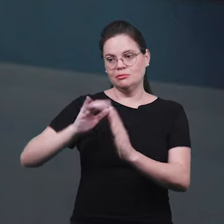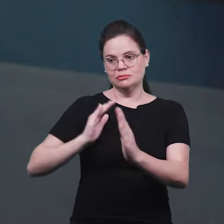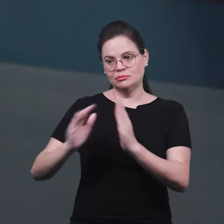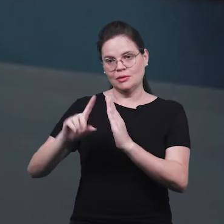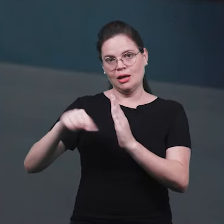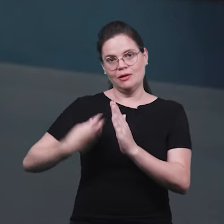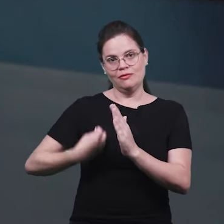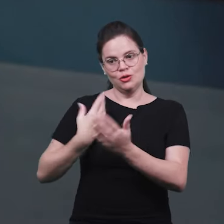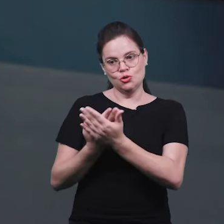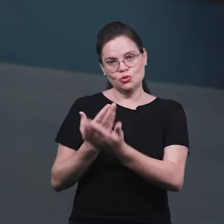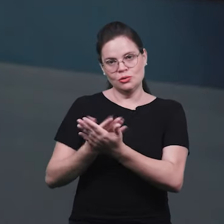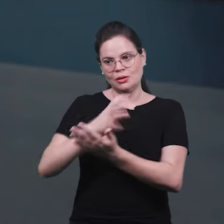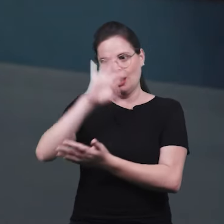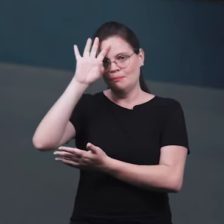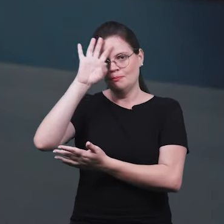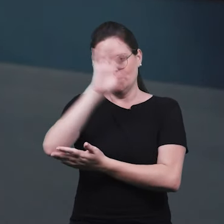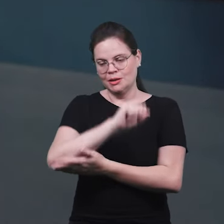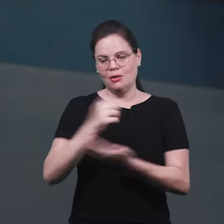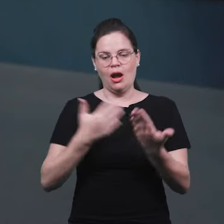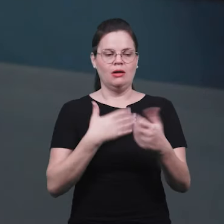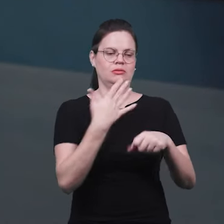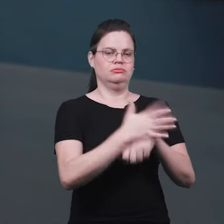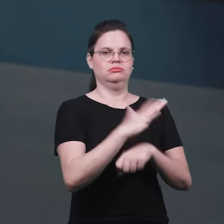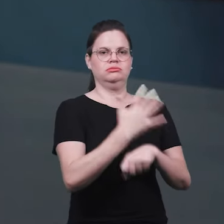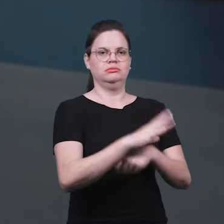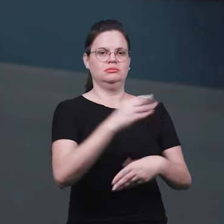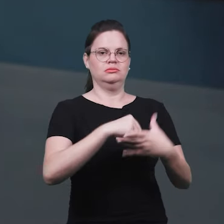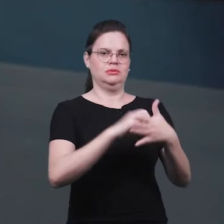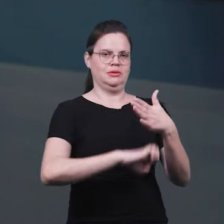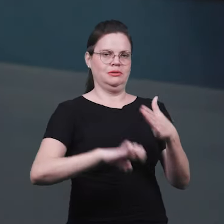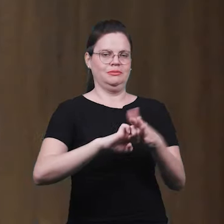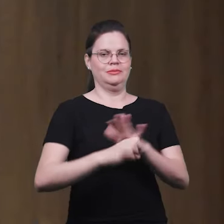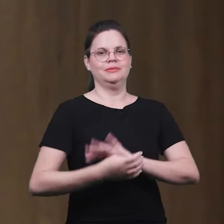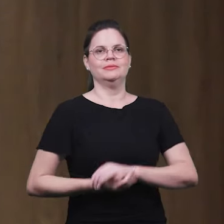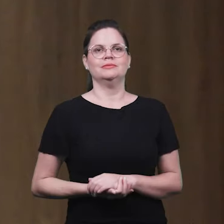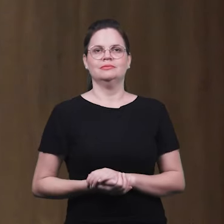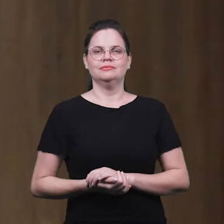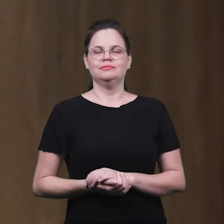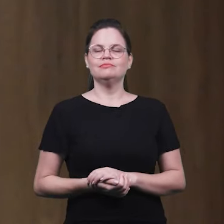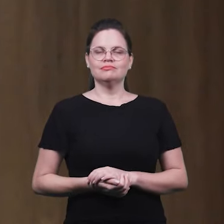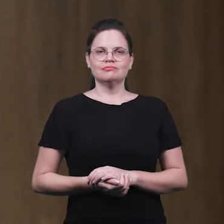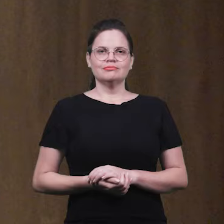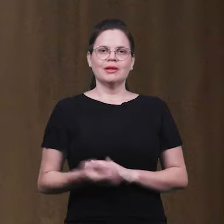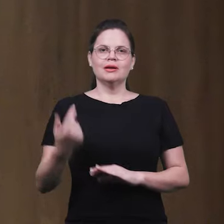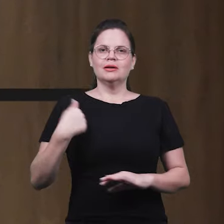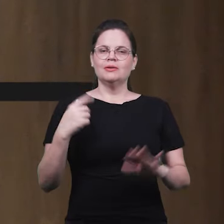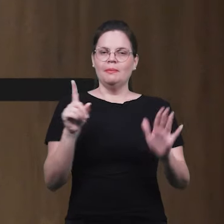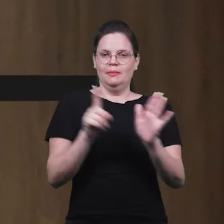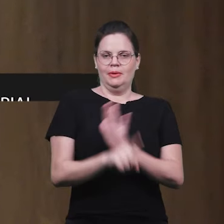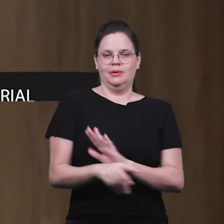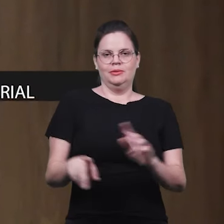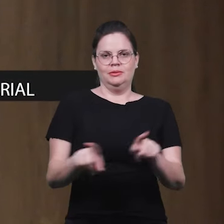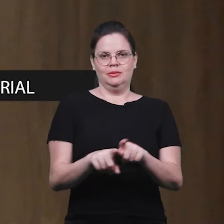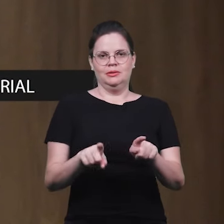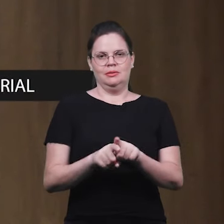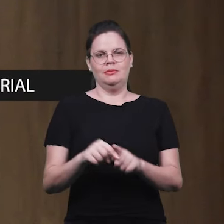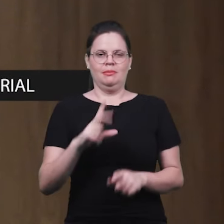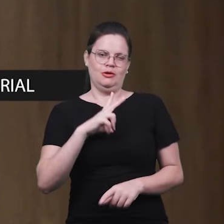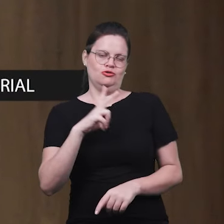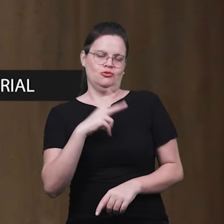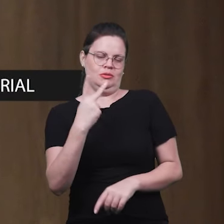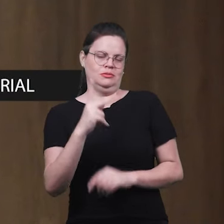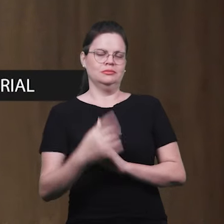período de vida acadêmica, né? Aplicando a teoria à prática. Muito bom. Aí eu te pergunto agora, uma pergunta muito